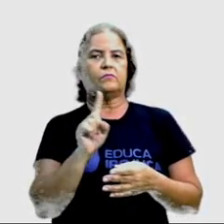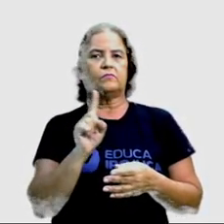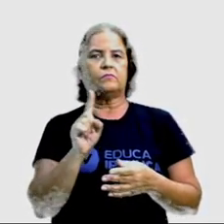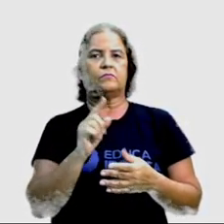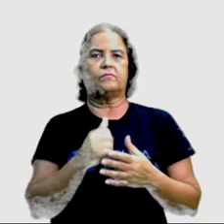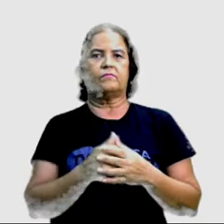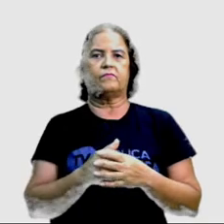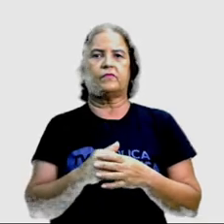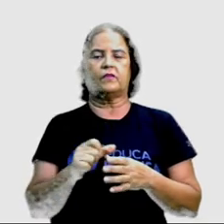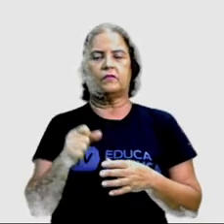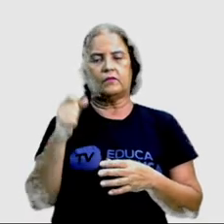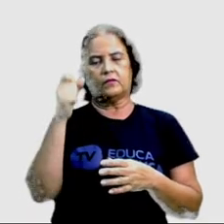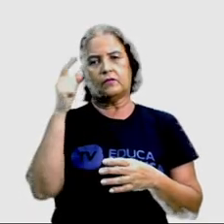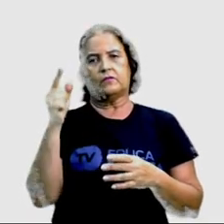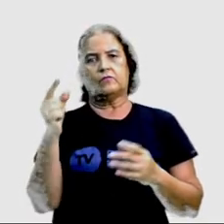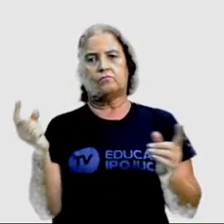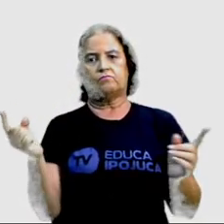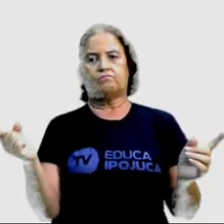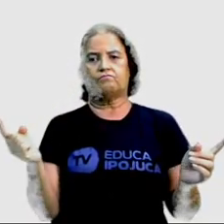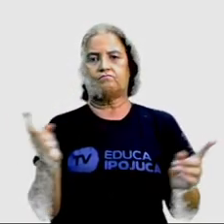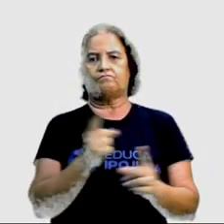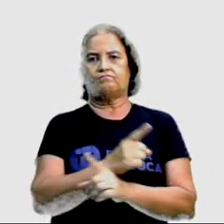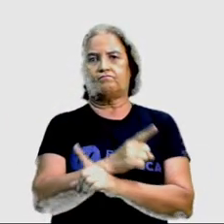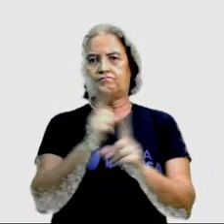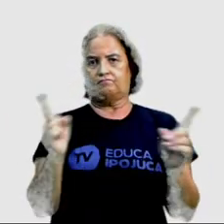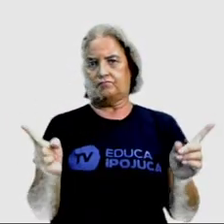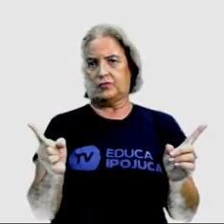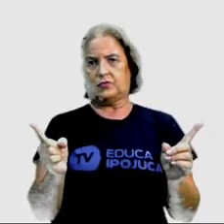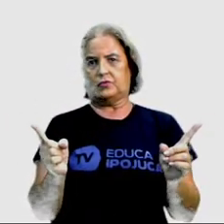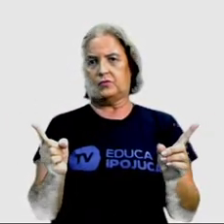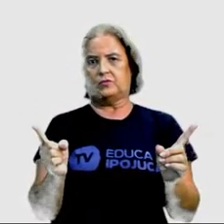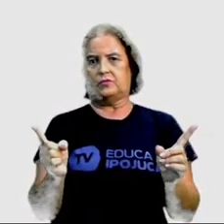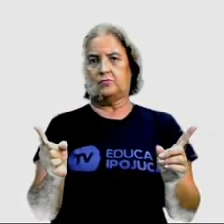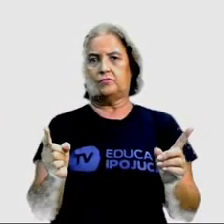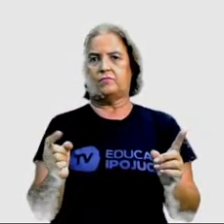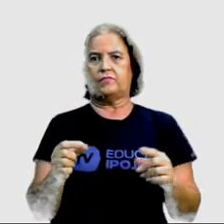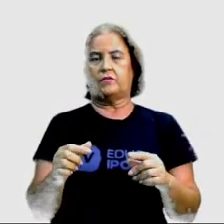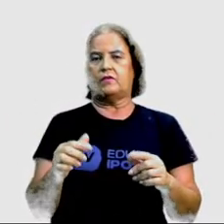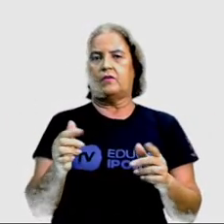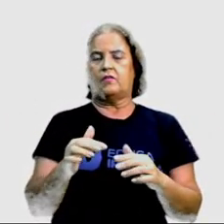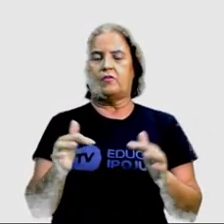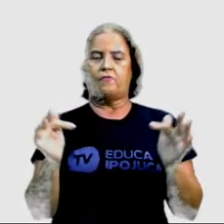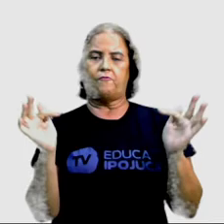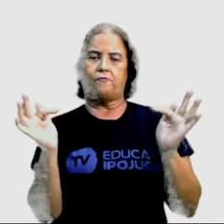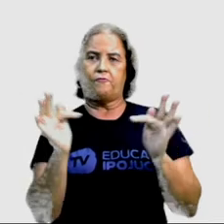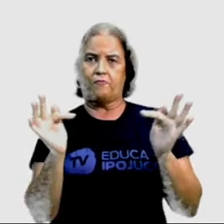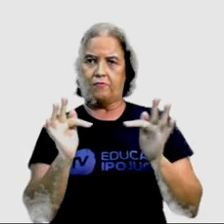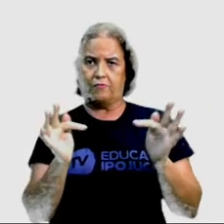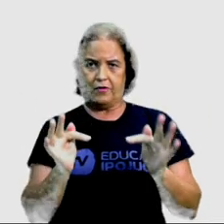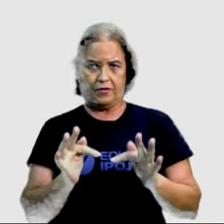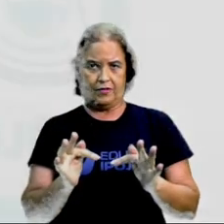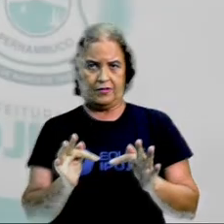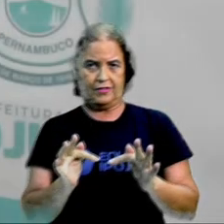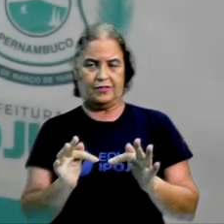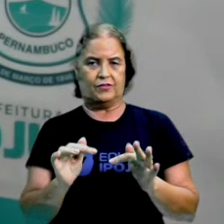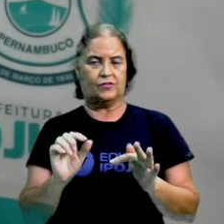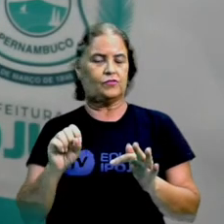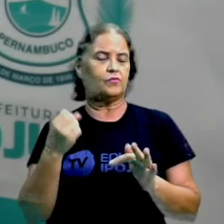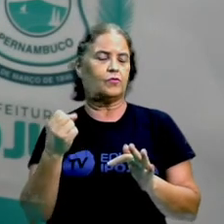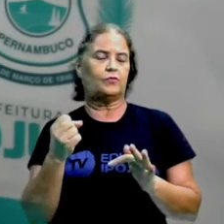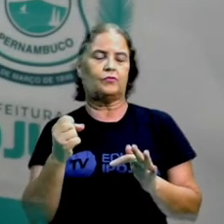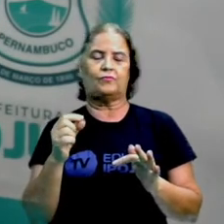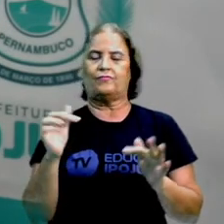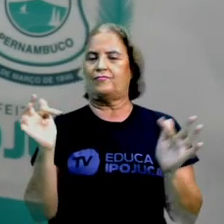aqui? A ideia de contrário também, hein? É happy, feliz, unhappy, infeliz.